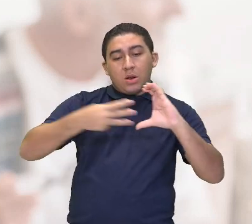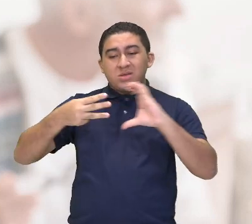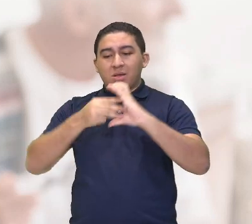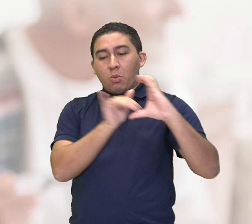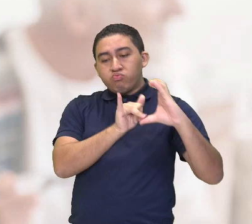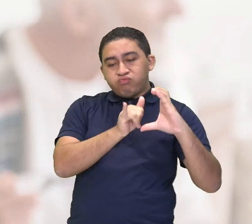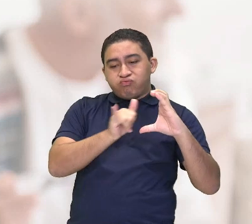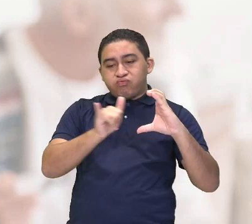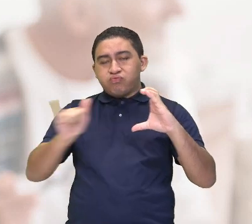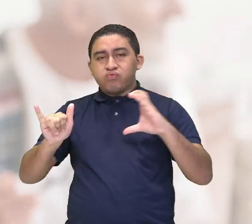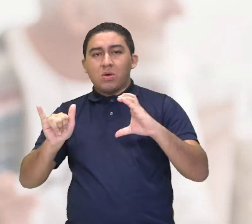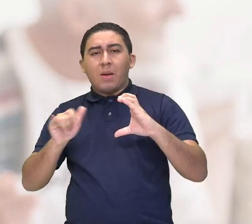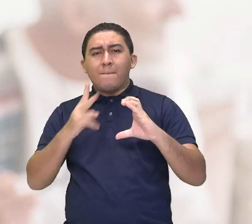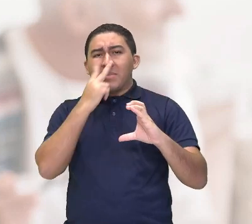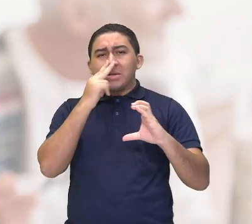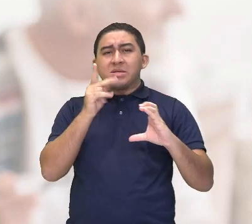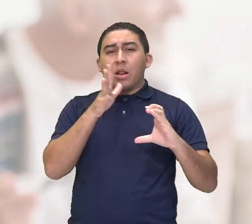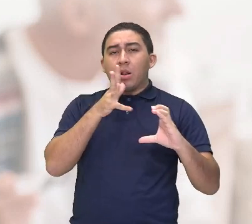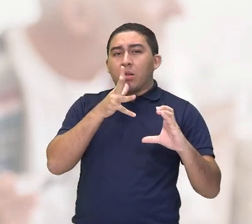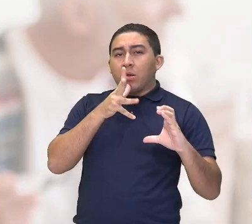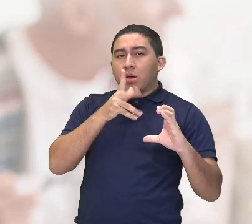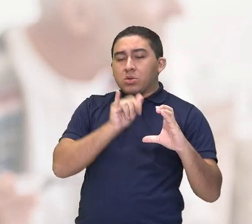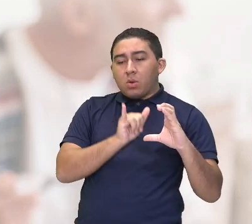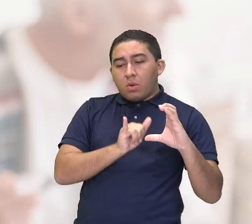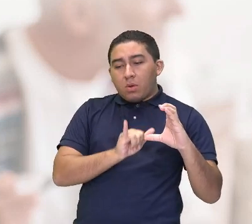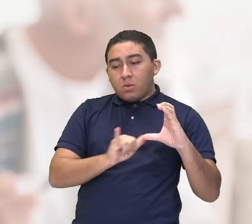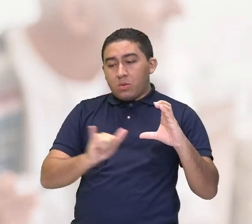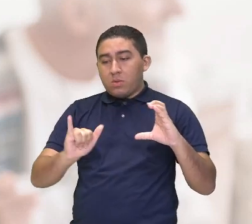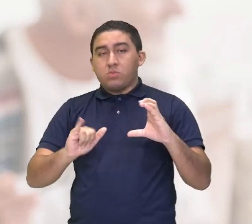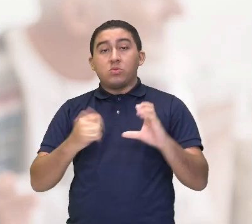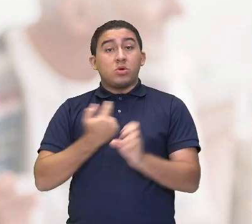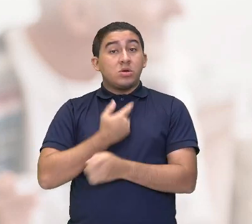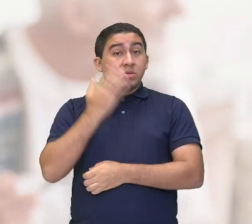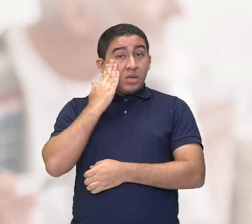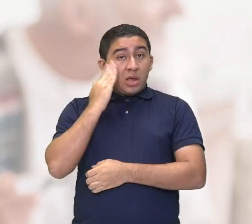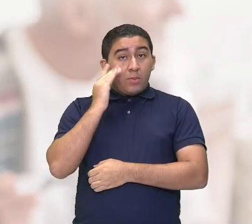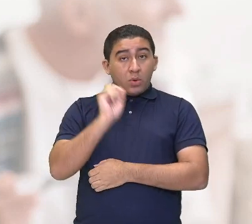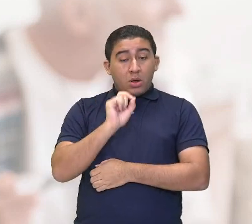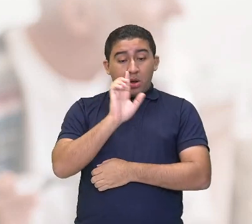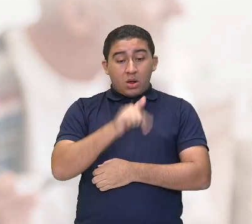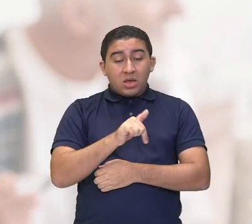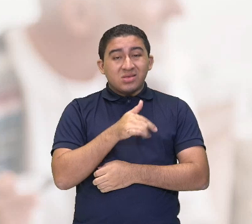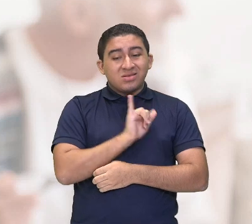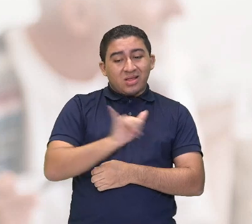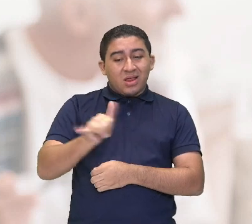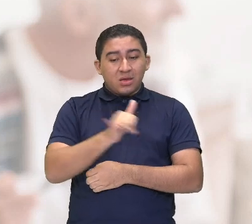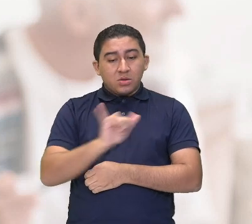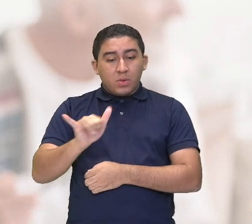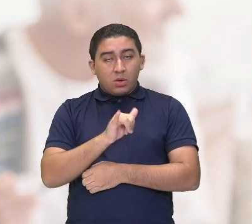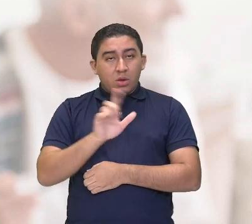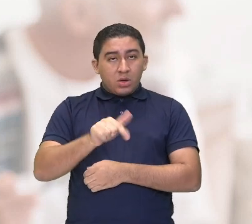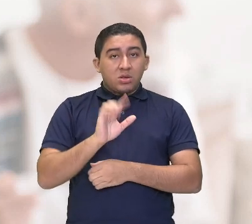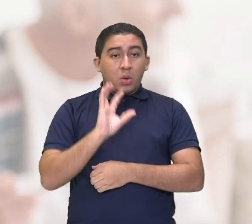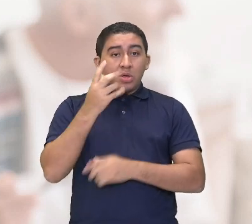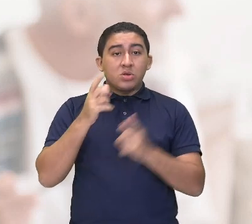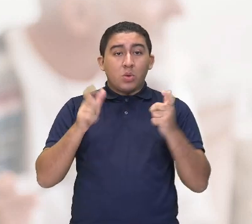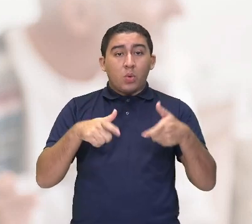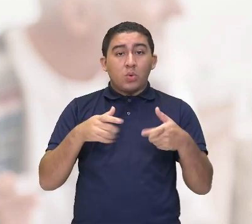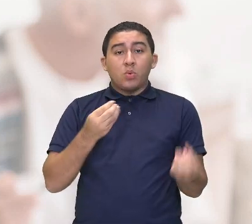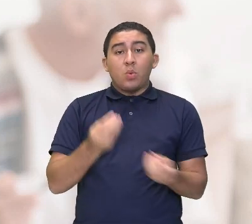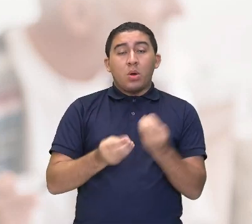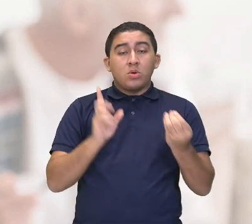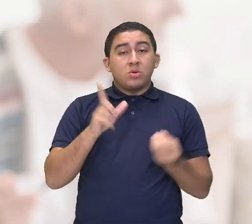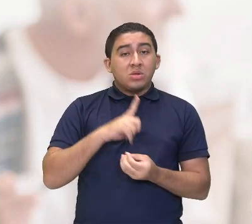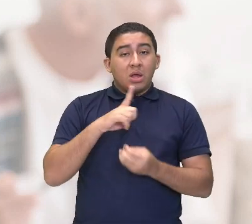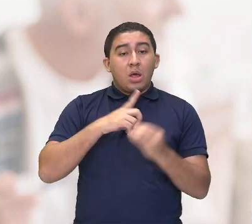impulsos nervosos, né? A gente viu já em aulas anteriores que esses impulsos nervosos, essa transmissão desses impulsos acontece, né, quando os neurônios